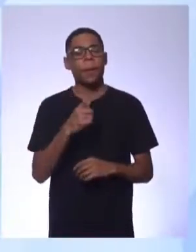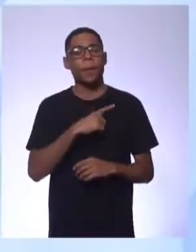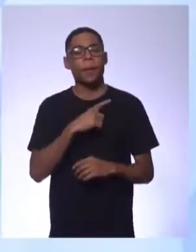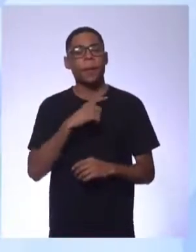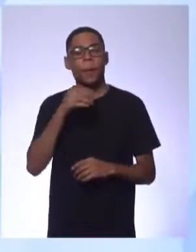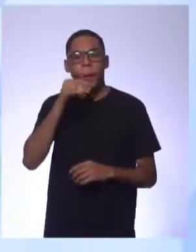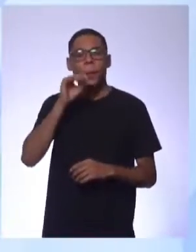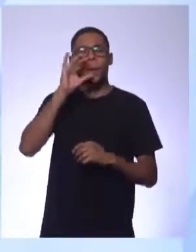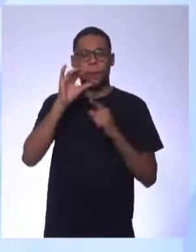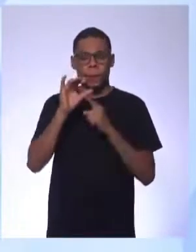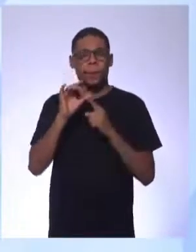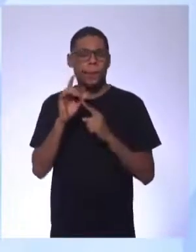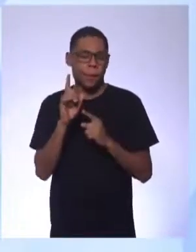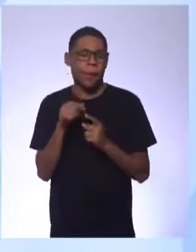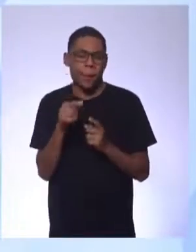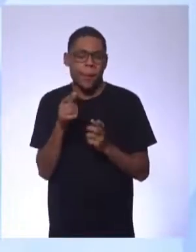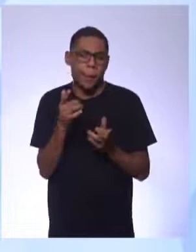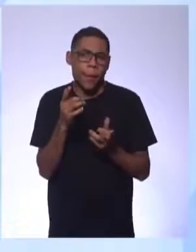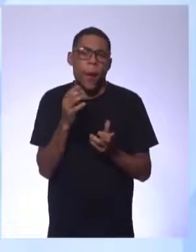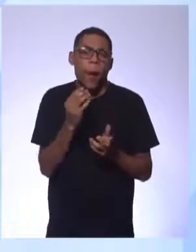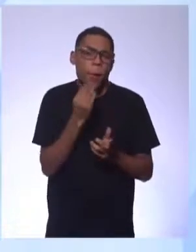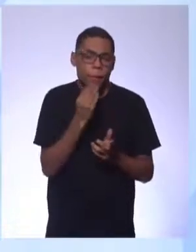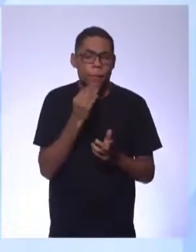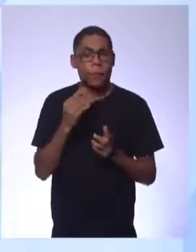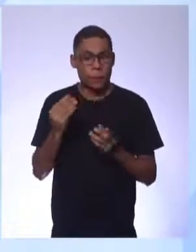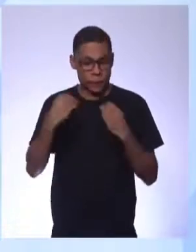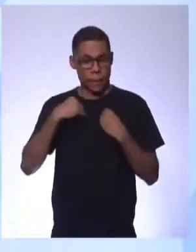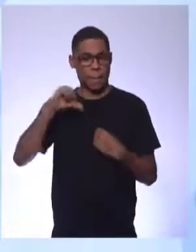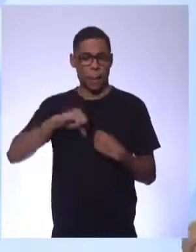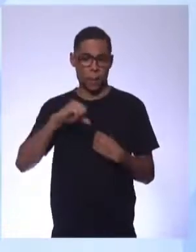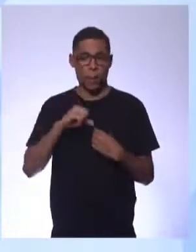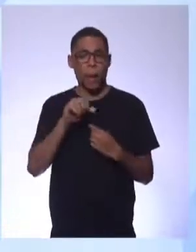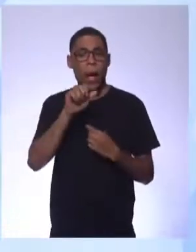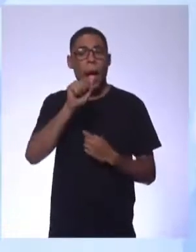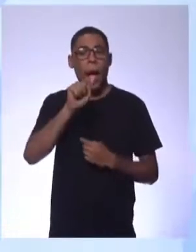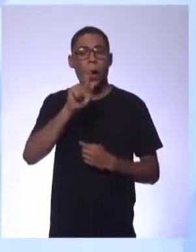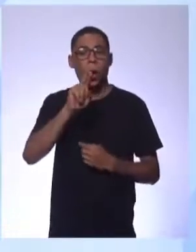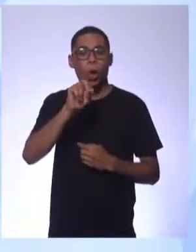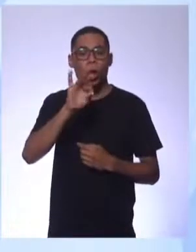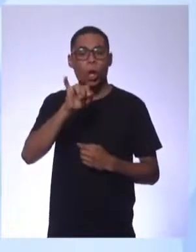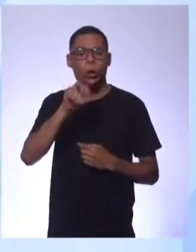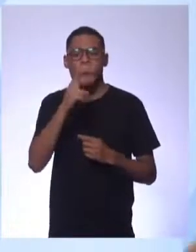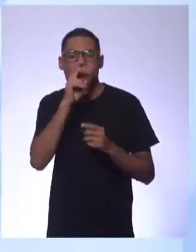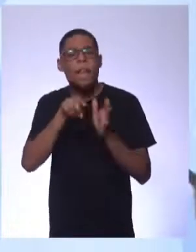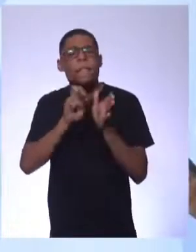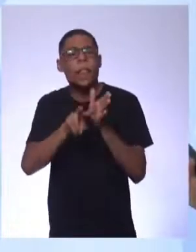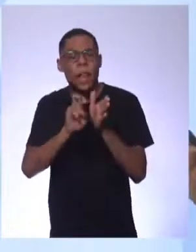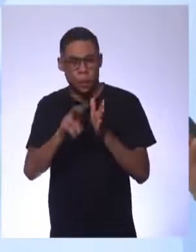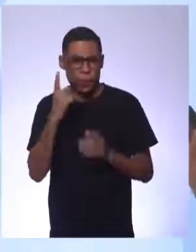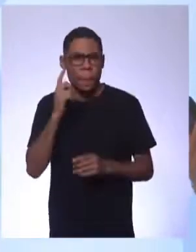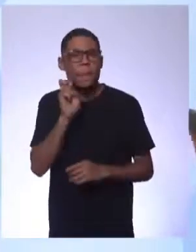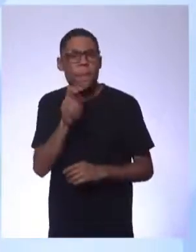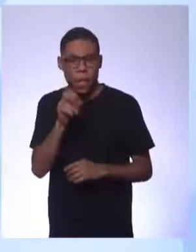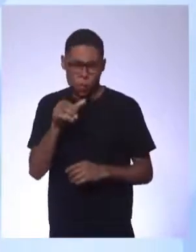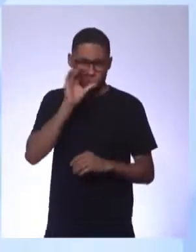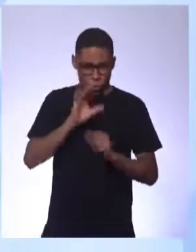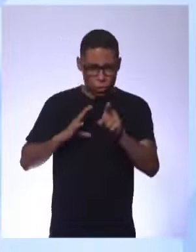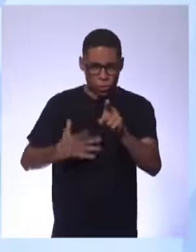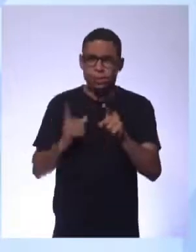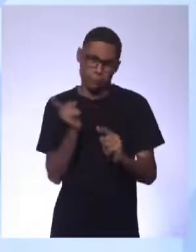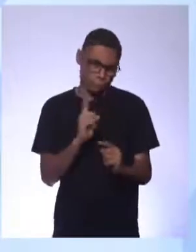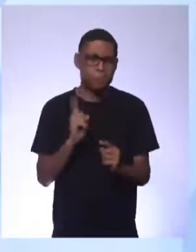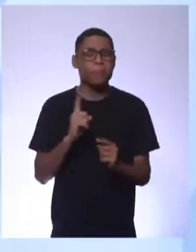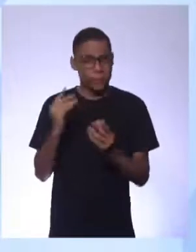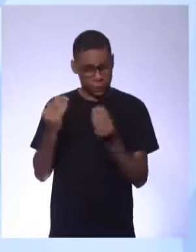que agrotóxicos, é claro que fazem mal à saúde, porém é necessário que se produza